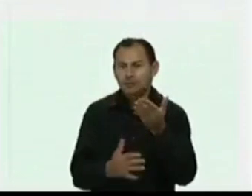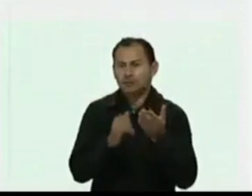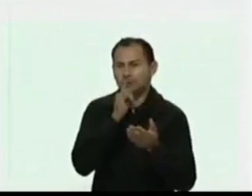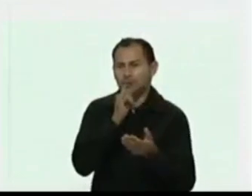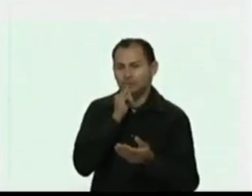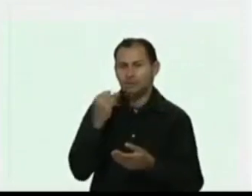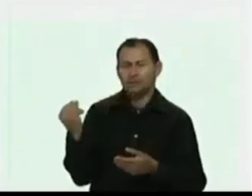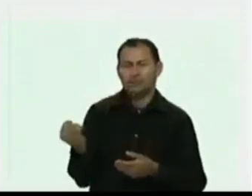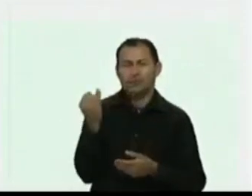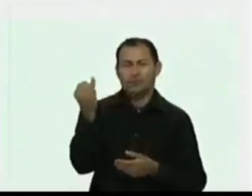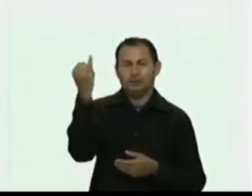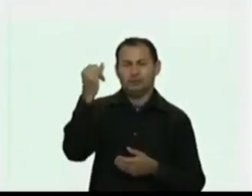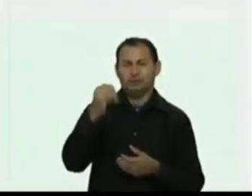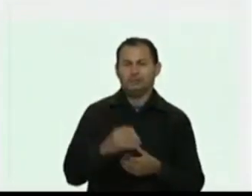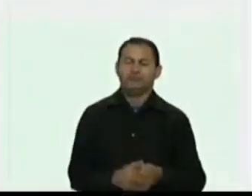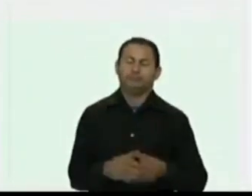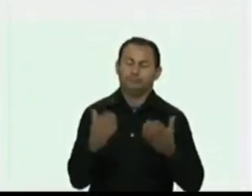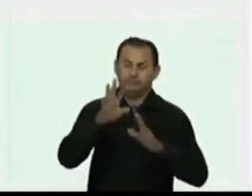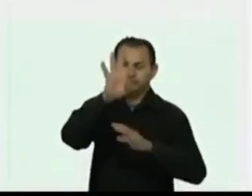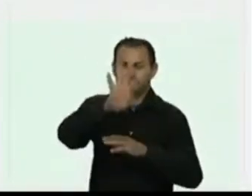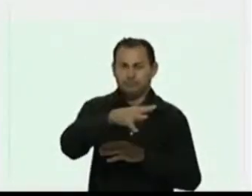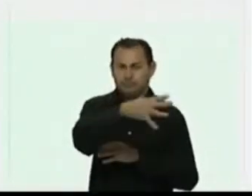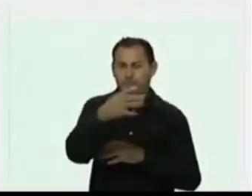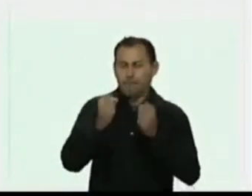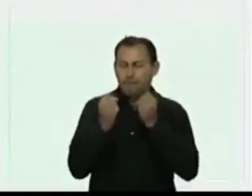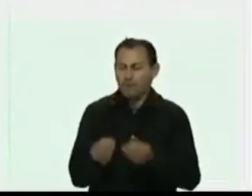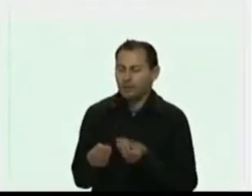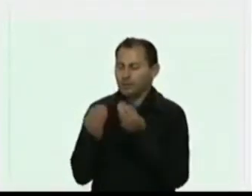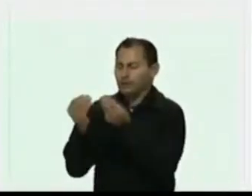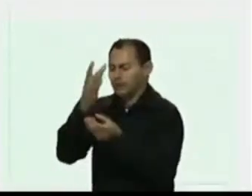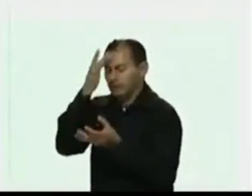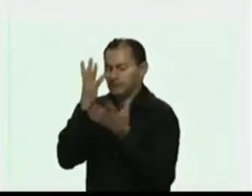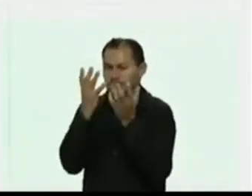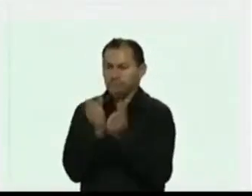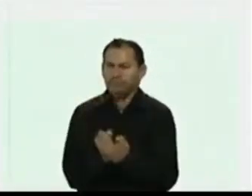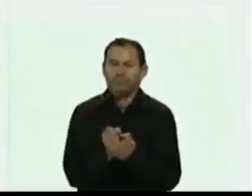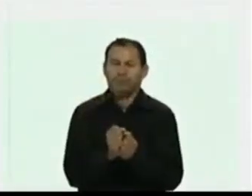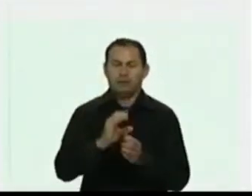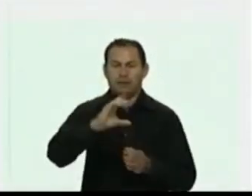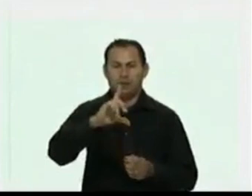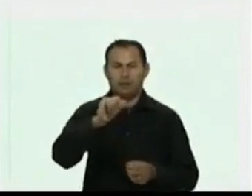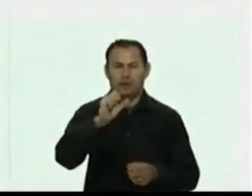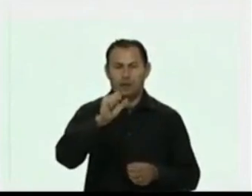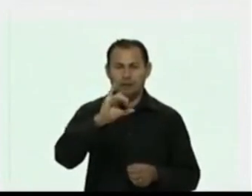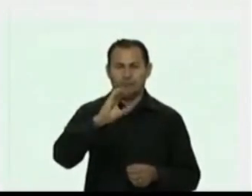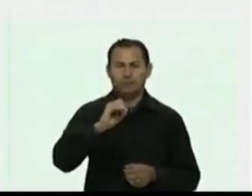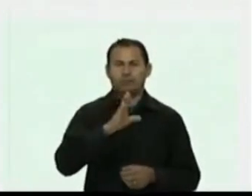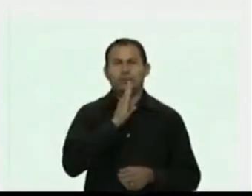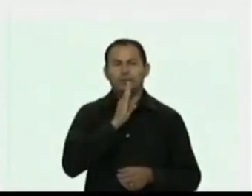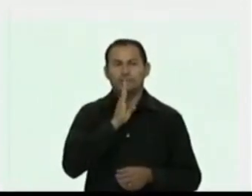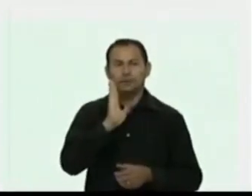algo muito importante, né? Então, aí a tabela de quem pode doar para quem e tudo mais, que é esse clássico que a gente já conhece.